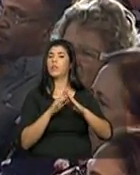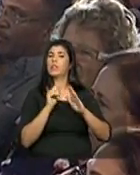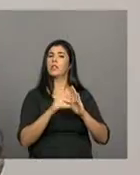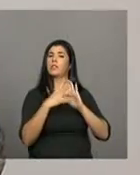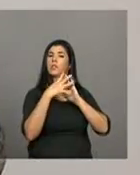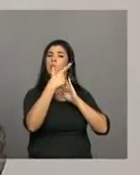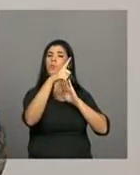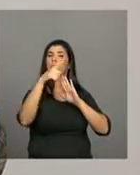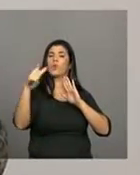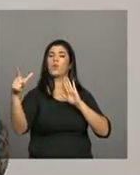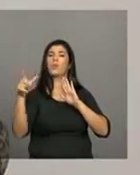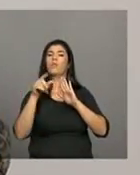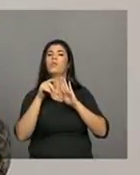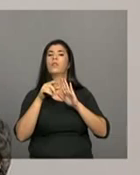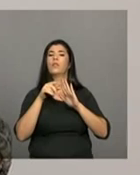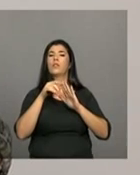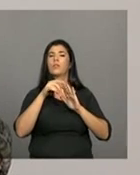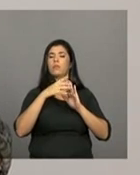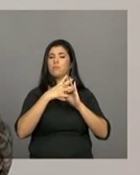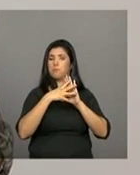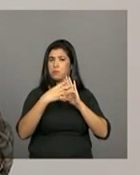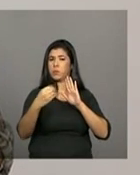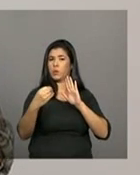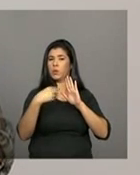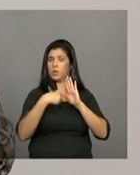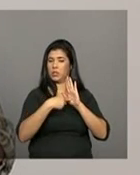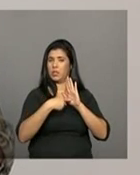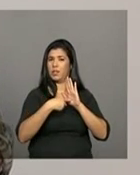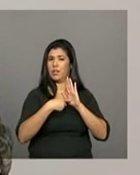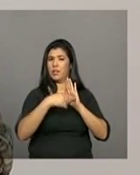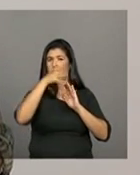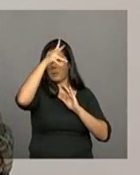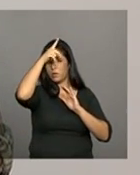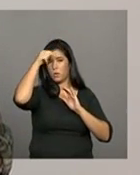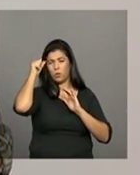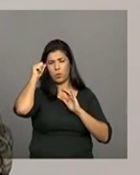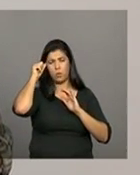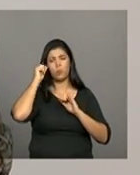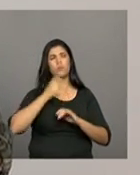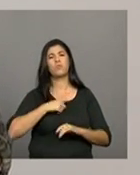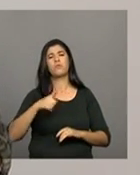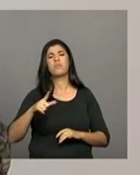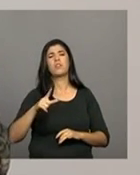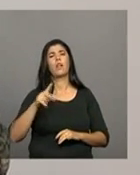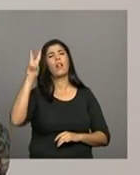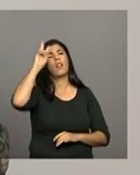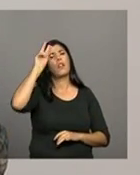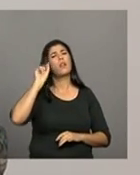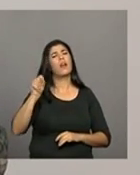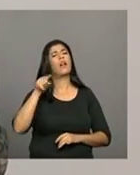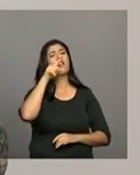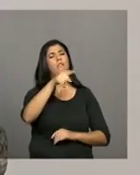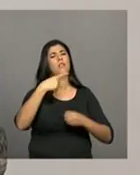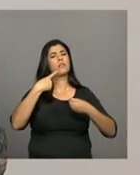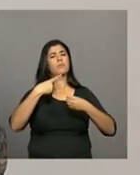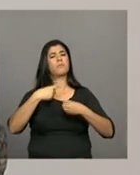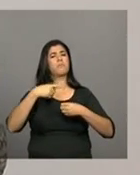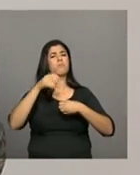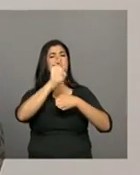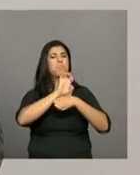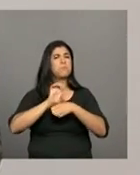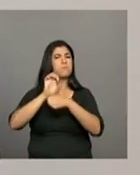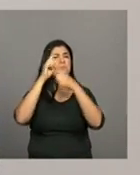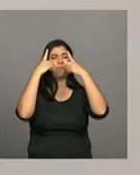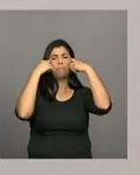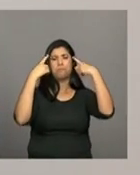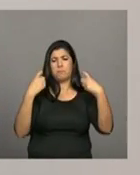qual Mato Grosso do Sul não será mais reconhecido como um lugar de violência e